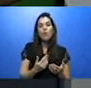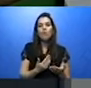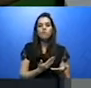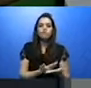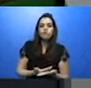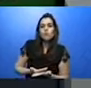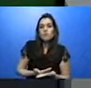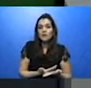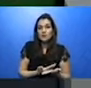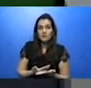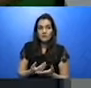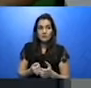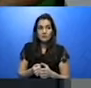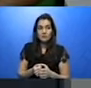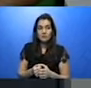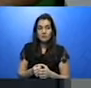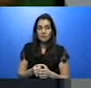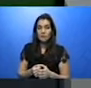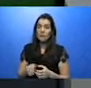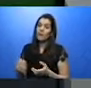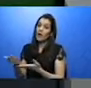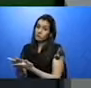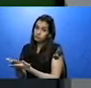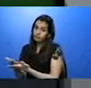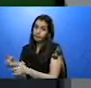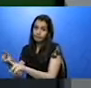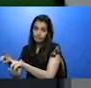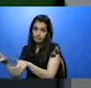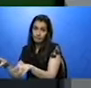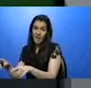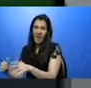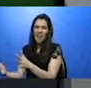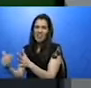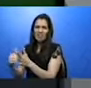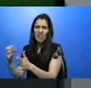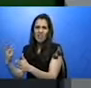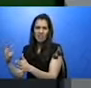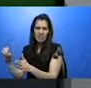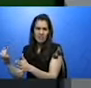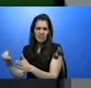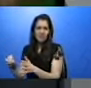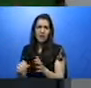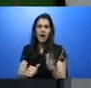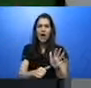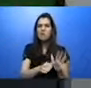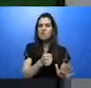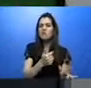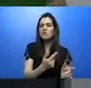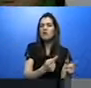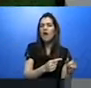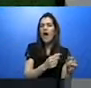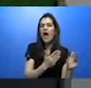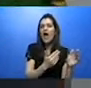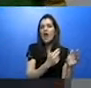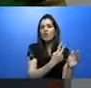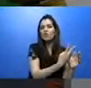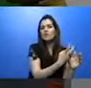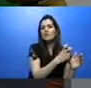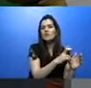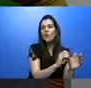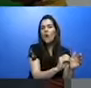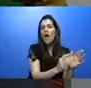daqui, ó, ela suporta até 30 quilogramas. E a primeira, de 250, o que significa que ela parte